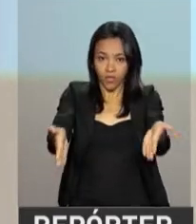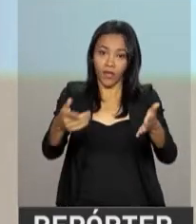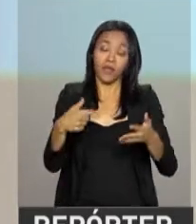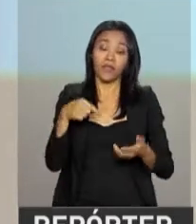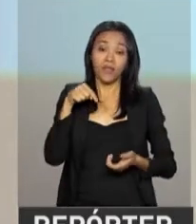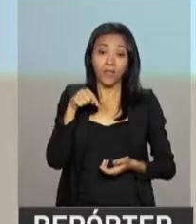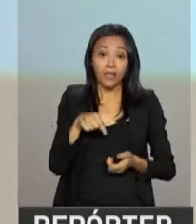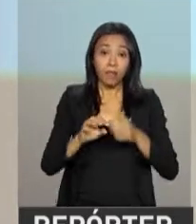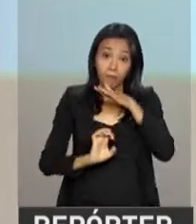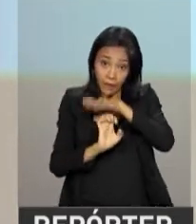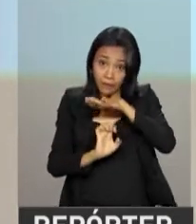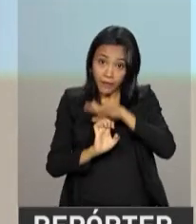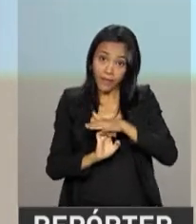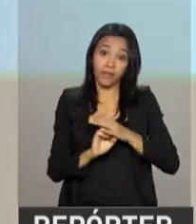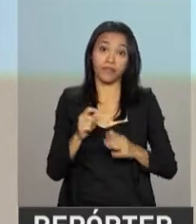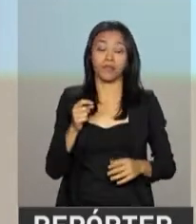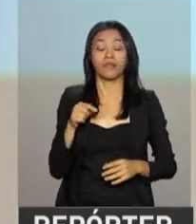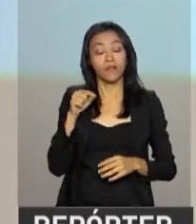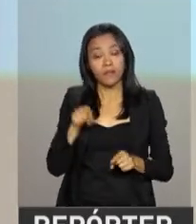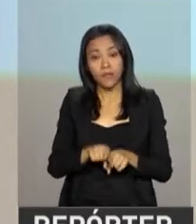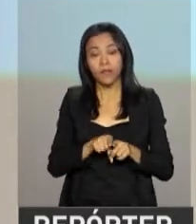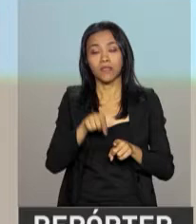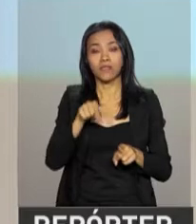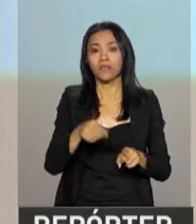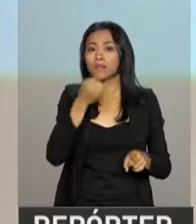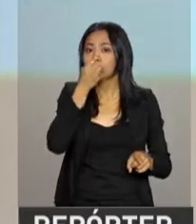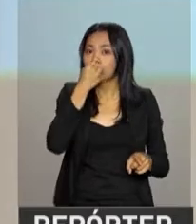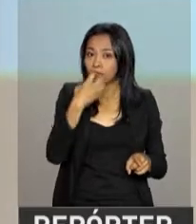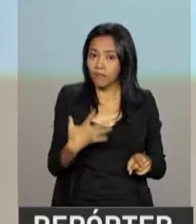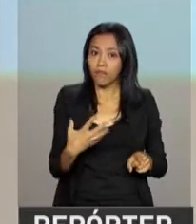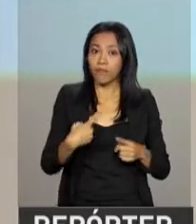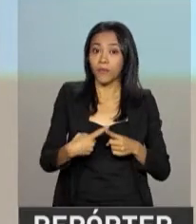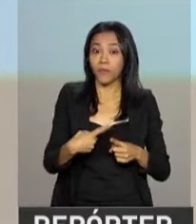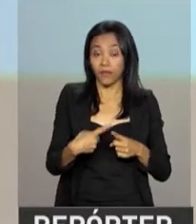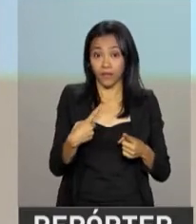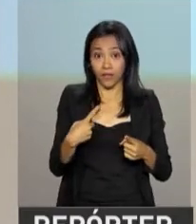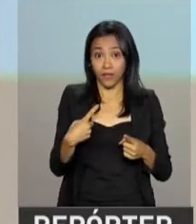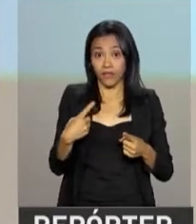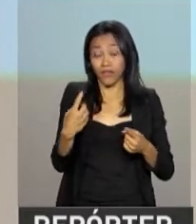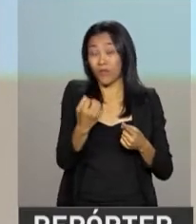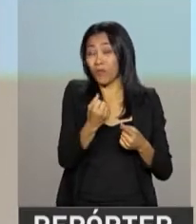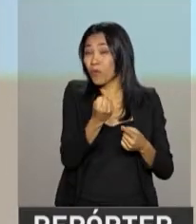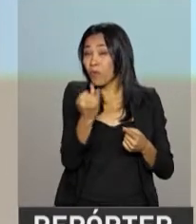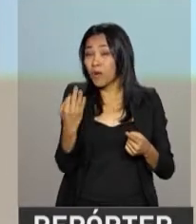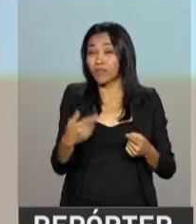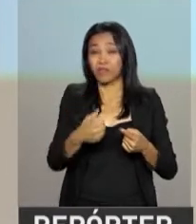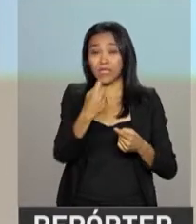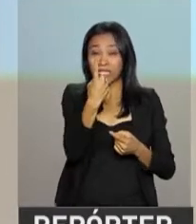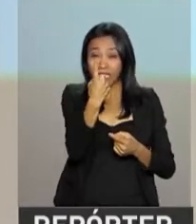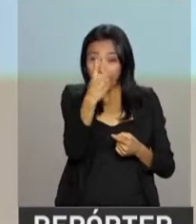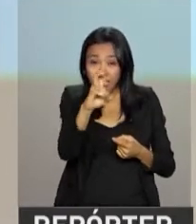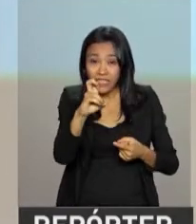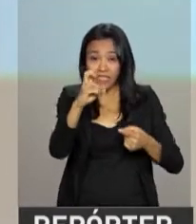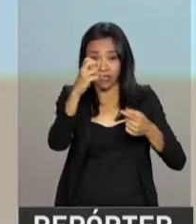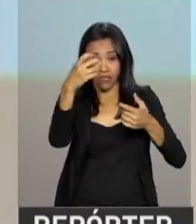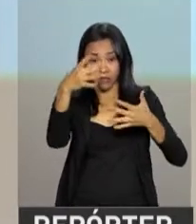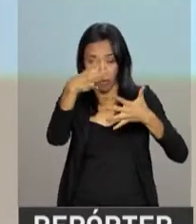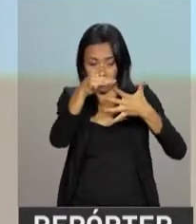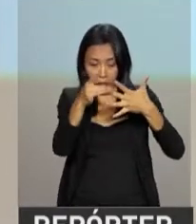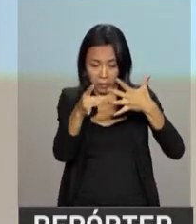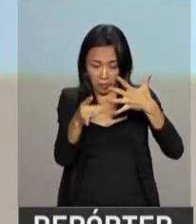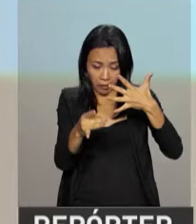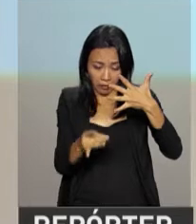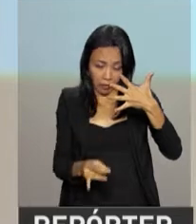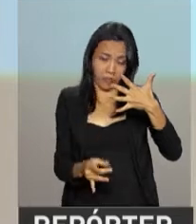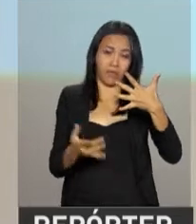muito grande ela deixa de conde disse estar obrigada 15 obrigações hoje para fazer um único fluxo de informação